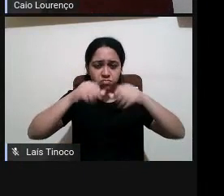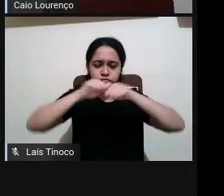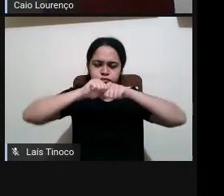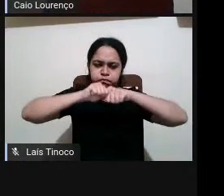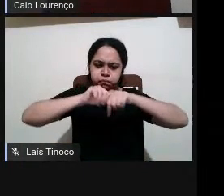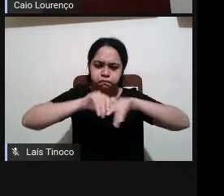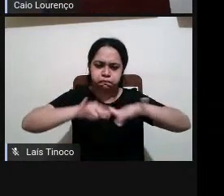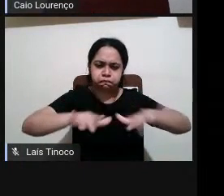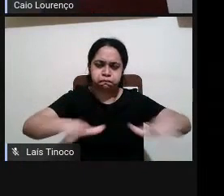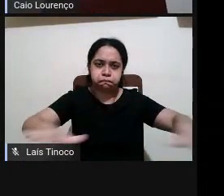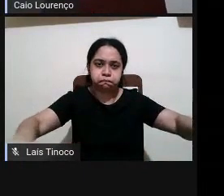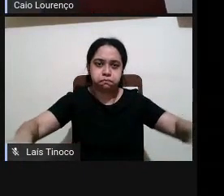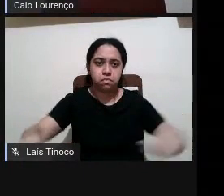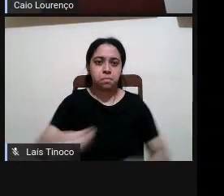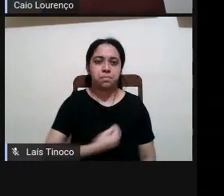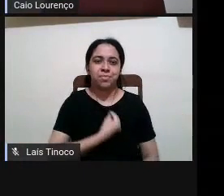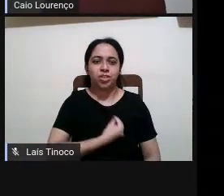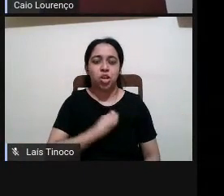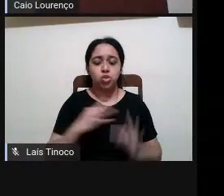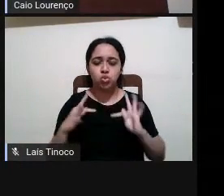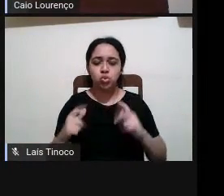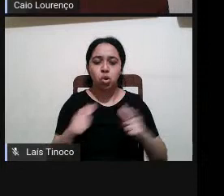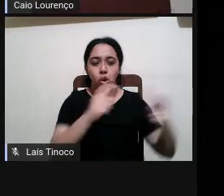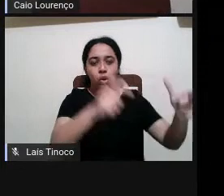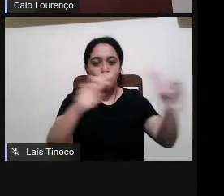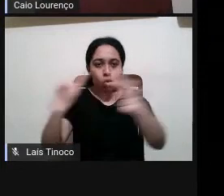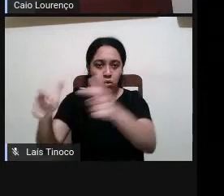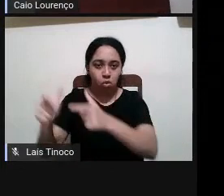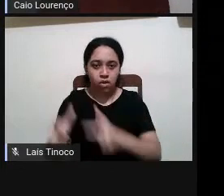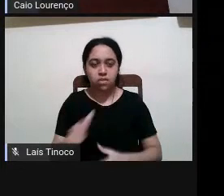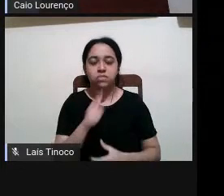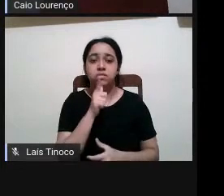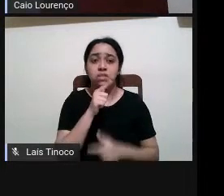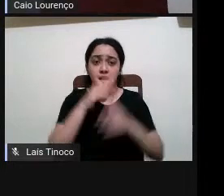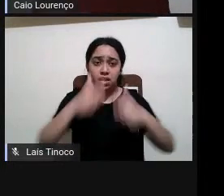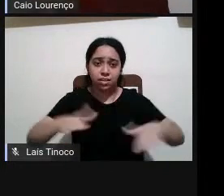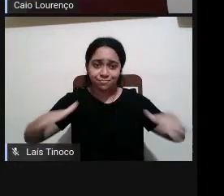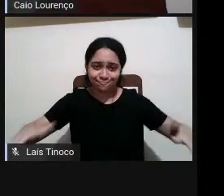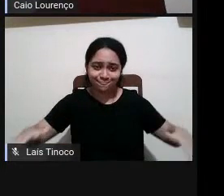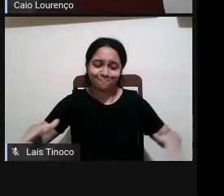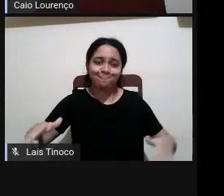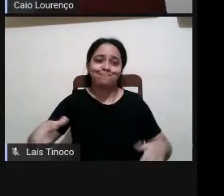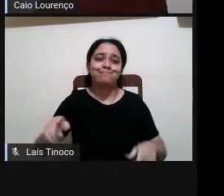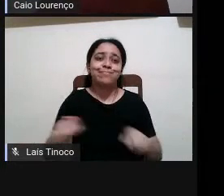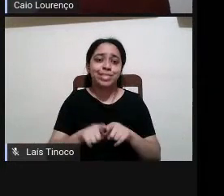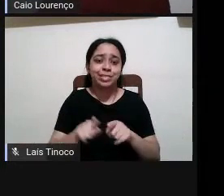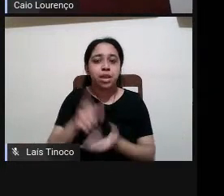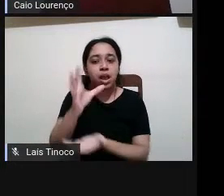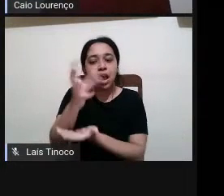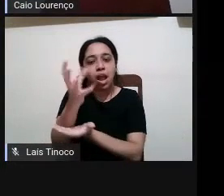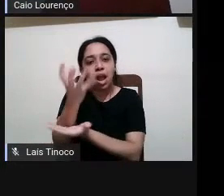em basicamente todos os ambientes aquáticos, está sendo ingerido pela biota, está sendo